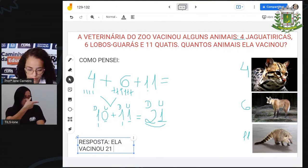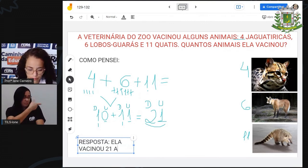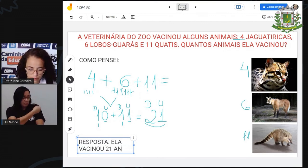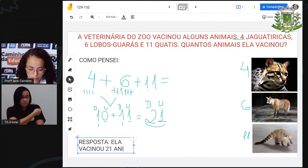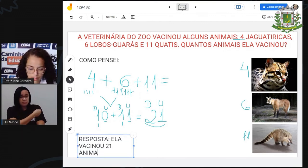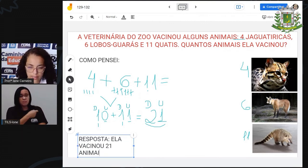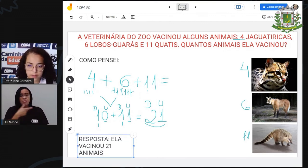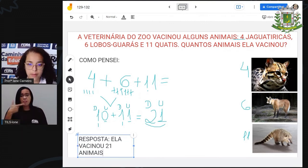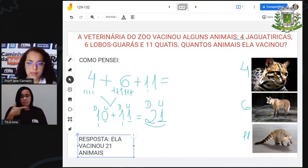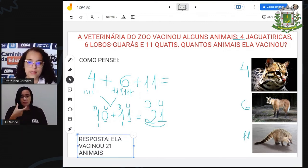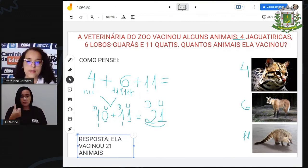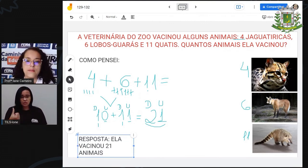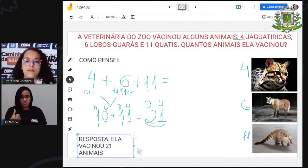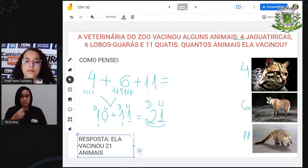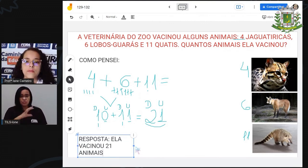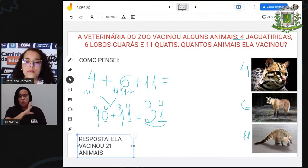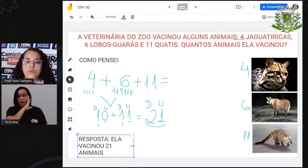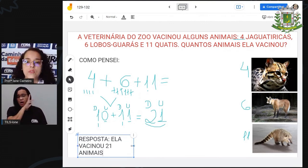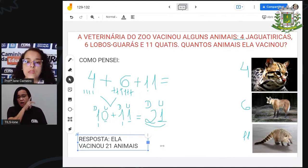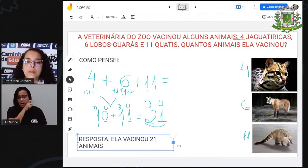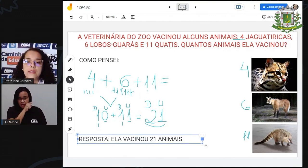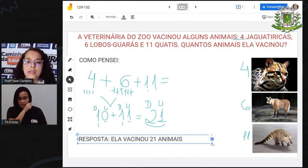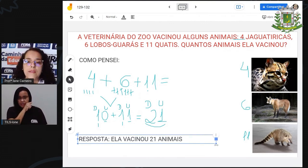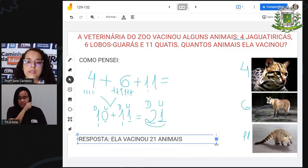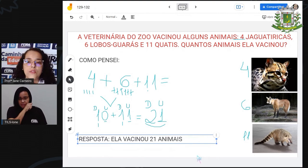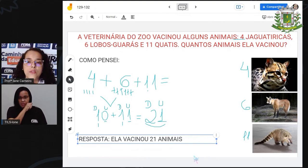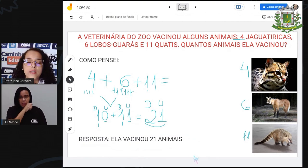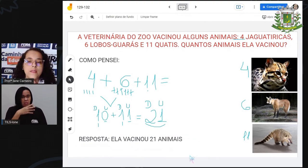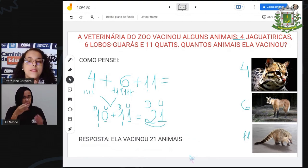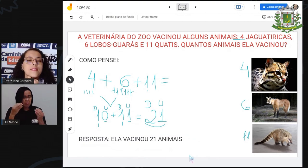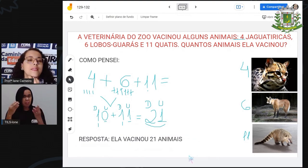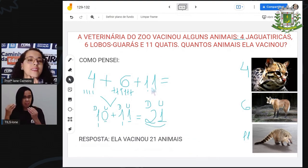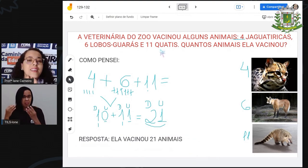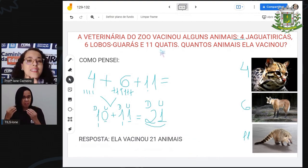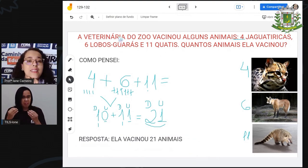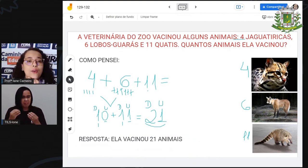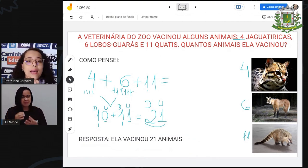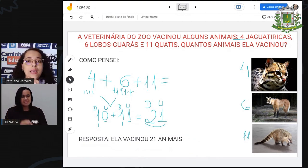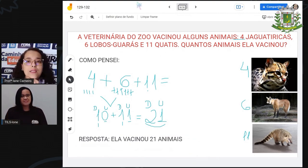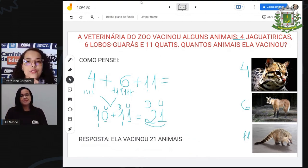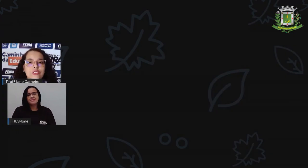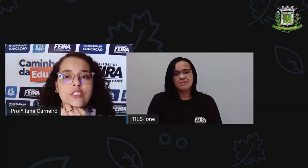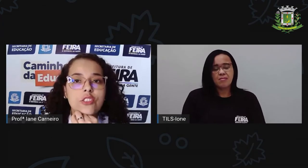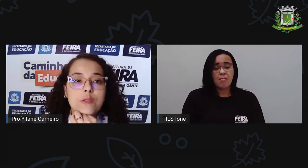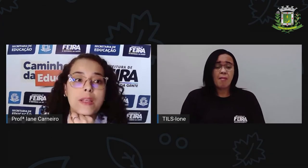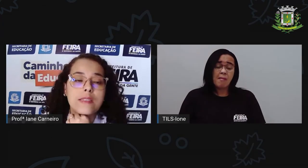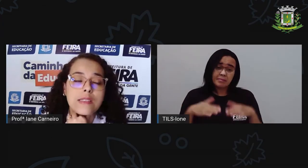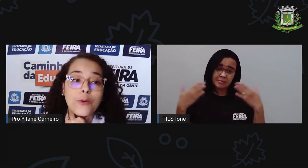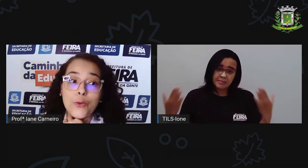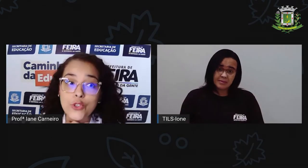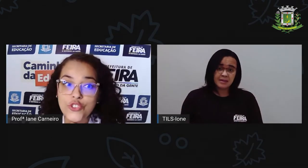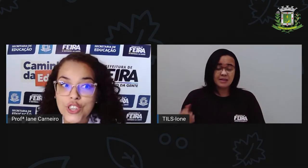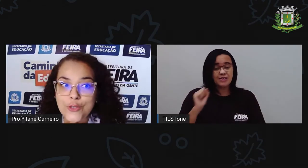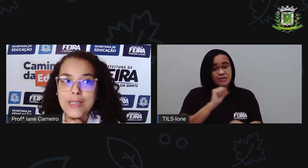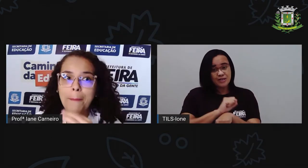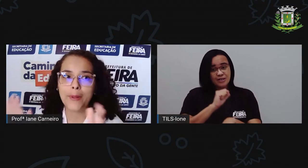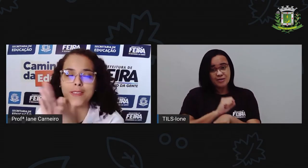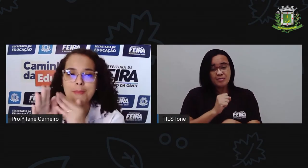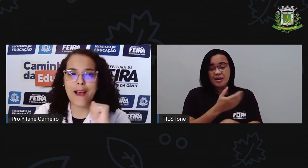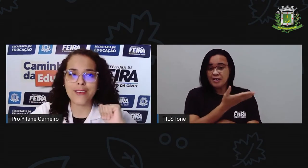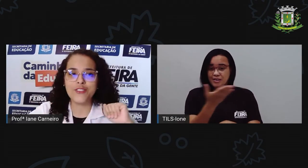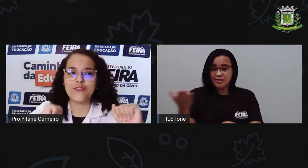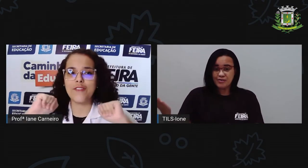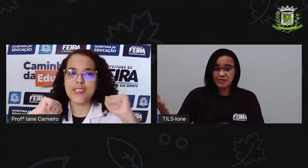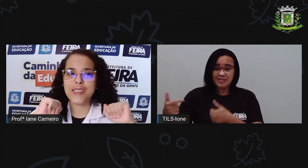Vinte e um animais. Muitos animais ela vacinou, hein? Então, é isso, gente. Eu espero que vocês tenham curtido. E na